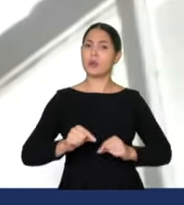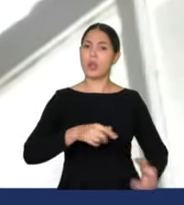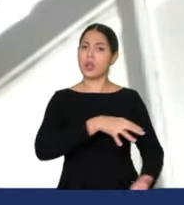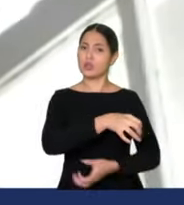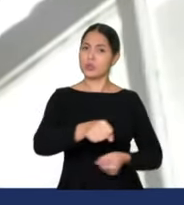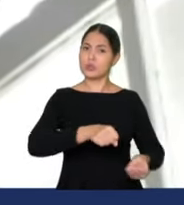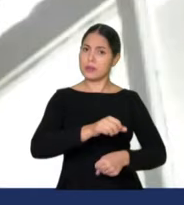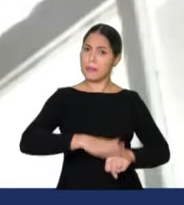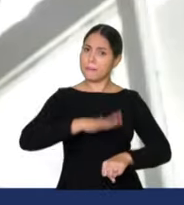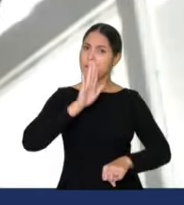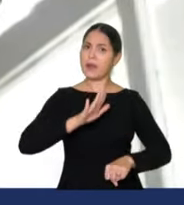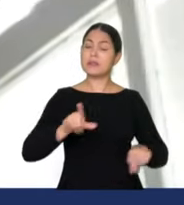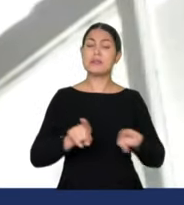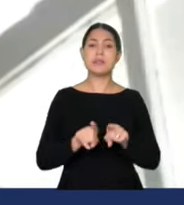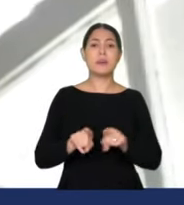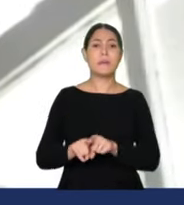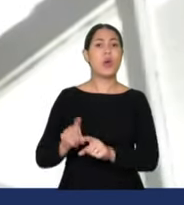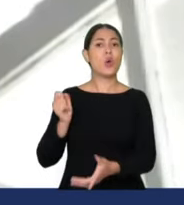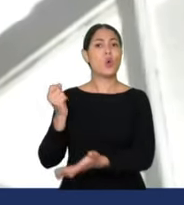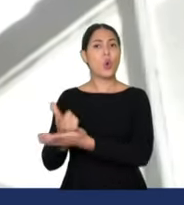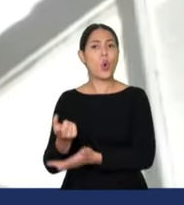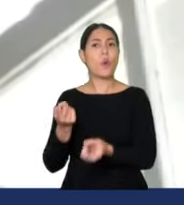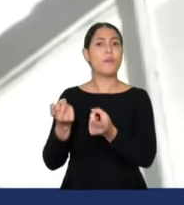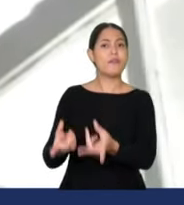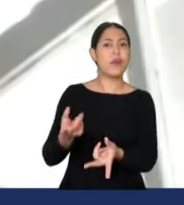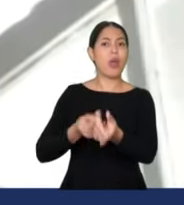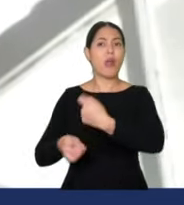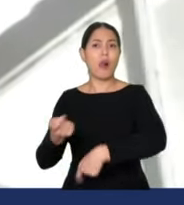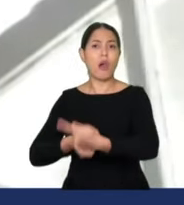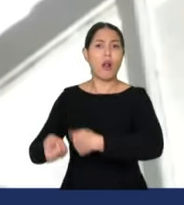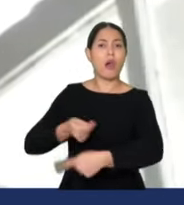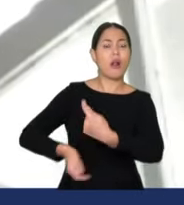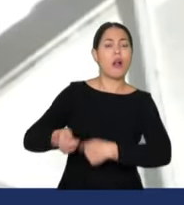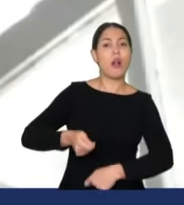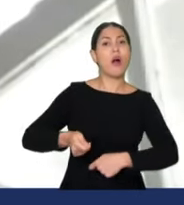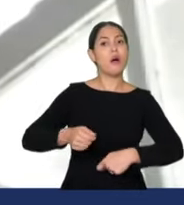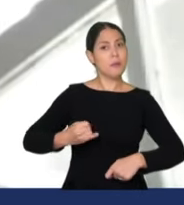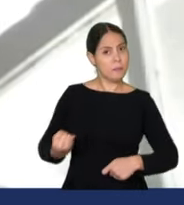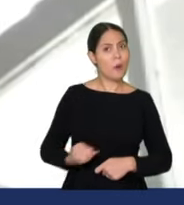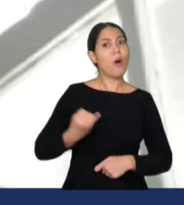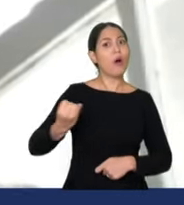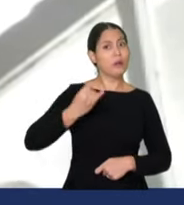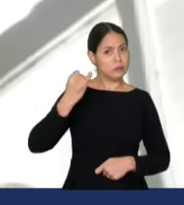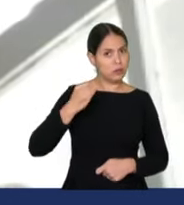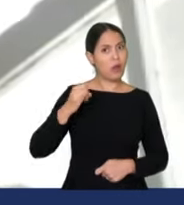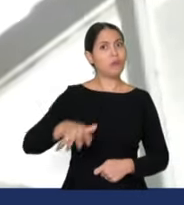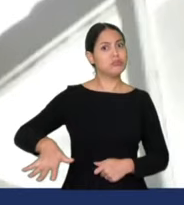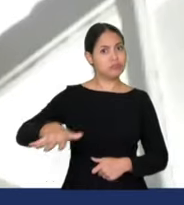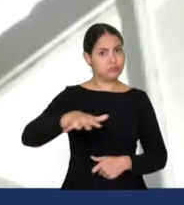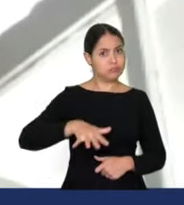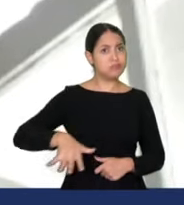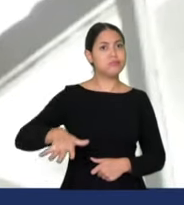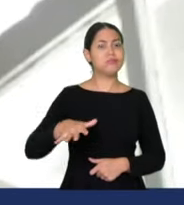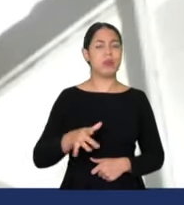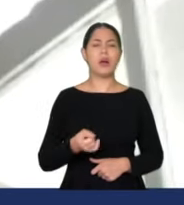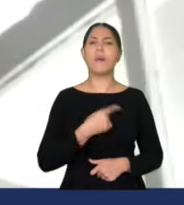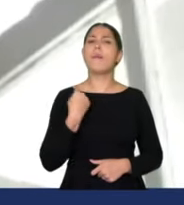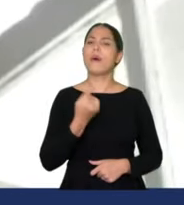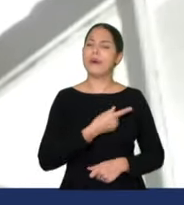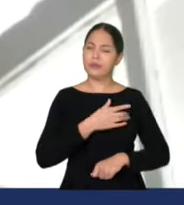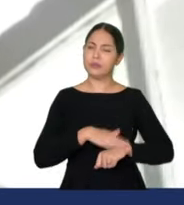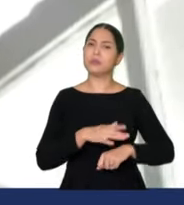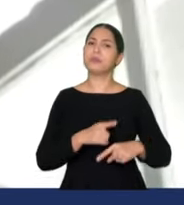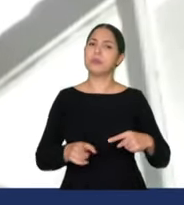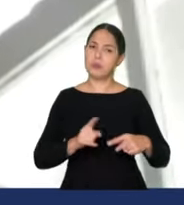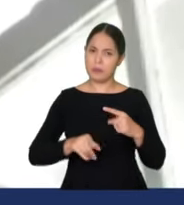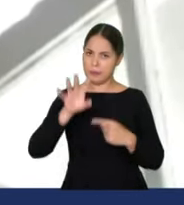de consumo da população brasileira, que também é um outro fator importante para a gente enfrentar esse problema. E o que a